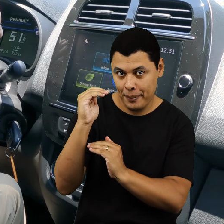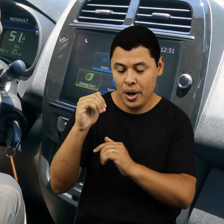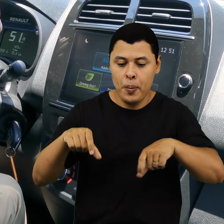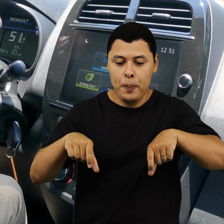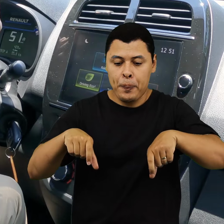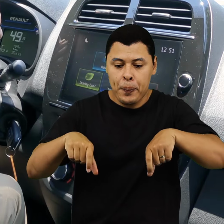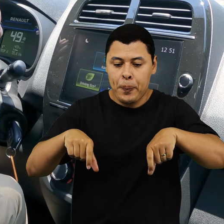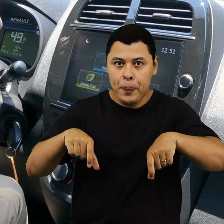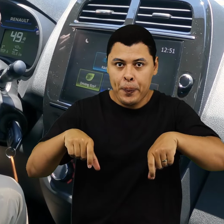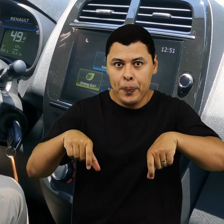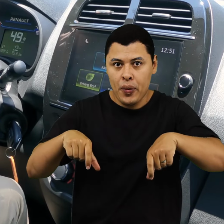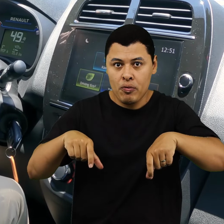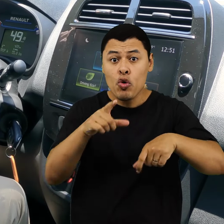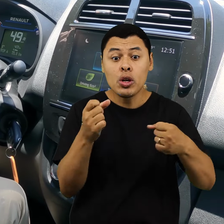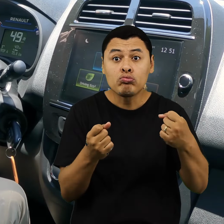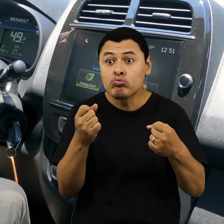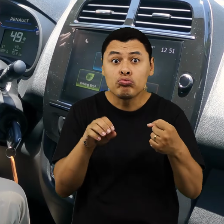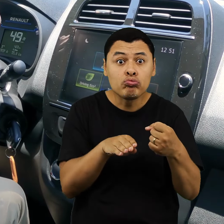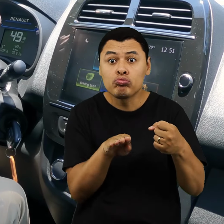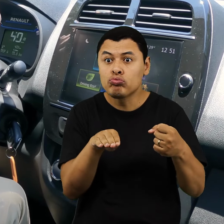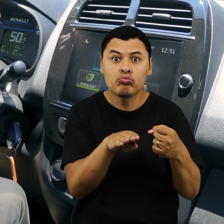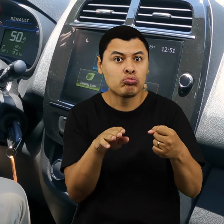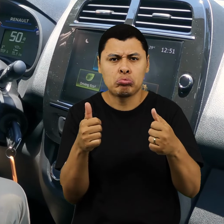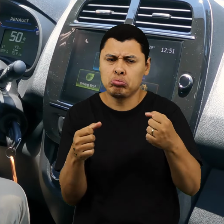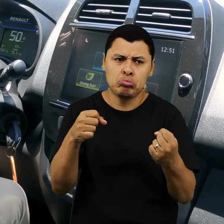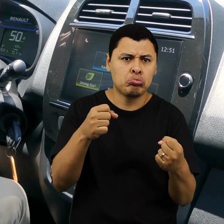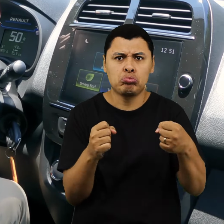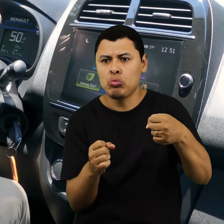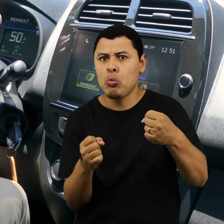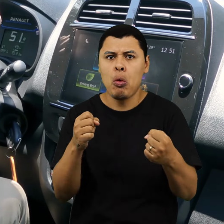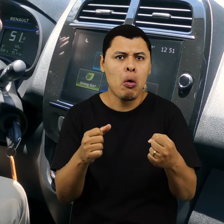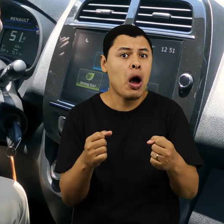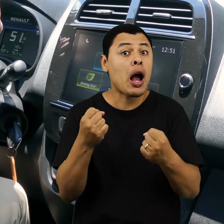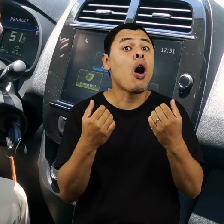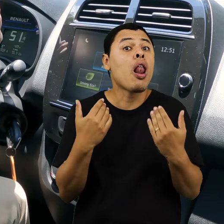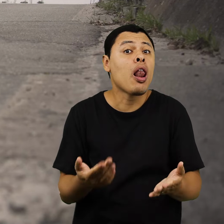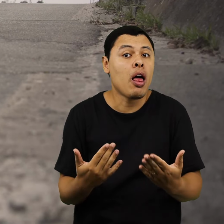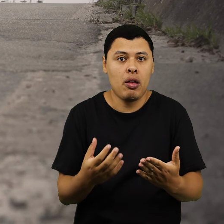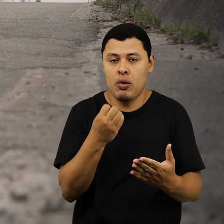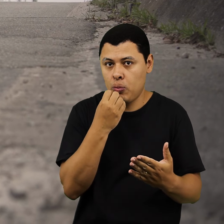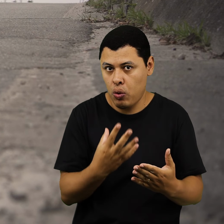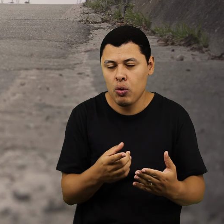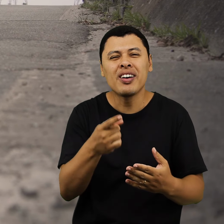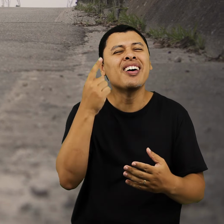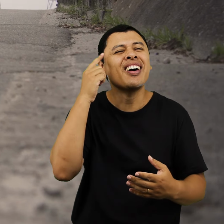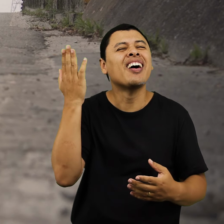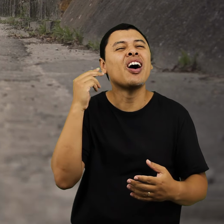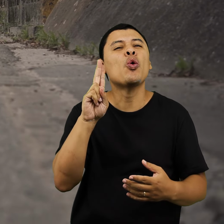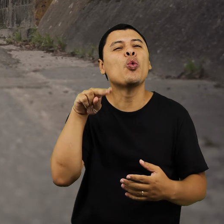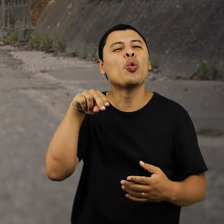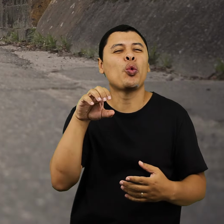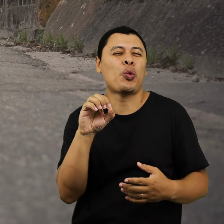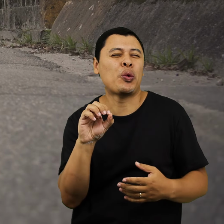trabalhando dentro do curso de suspensão dele, o carro faz um trabalho bem competente. Só que é um carro leve e curto. Quem teve o Ninho antigo, a